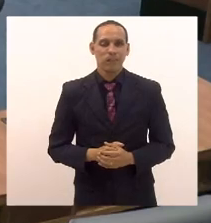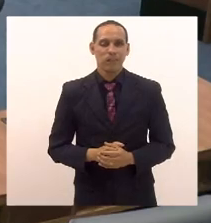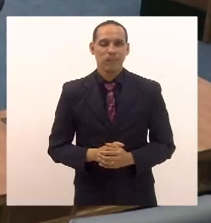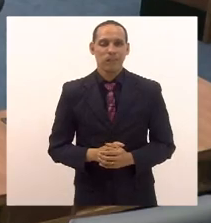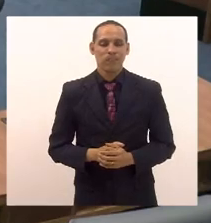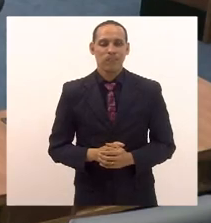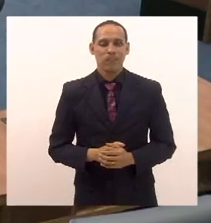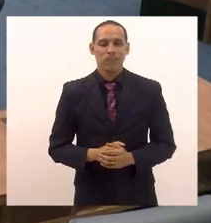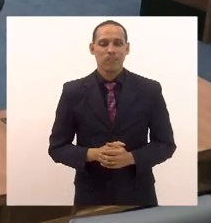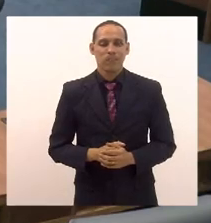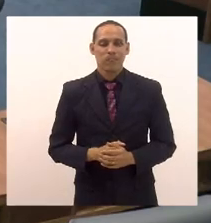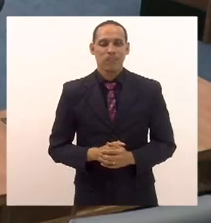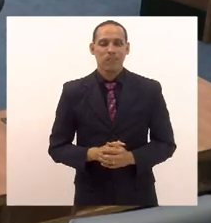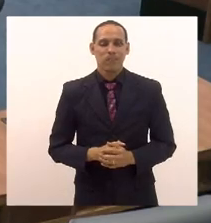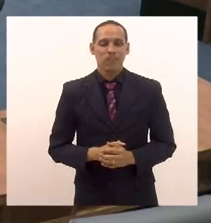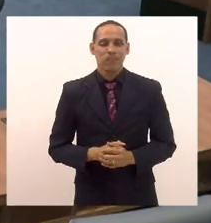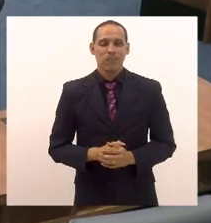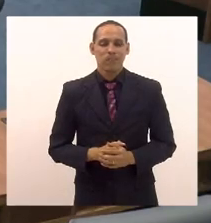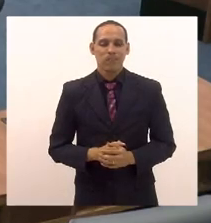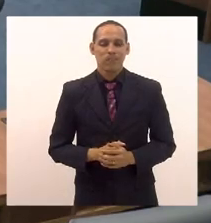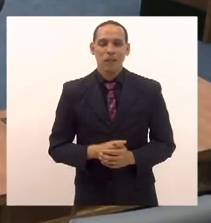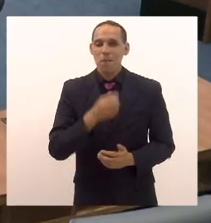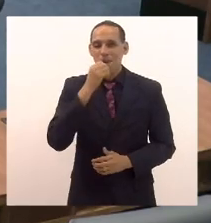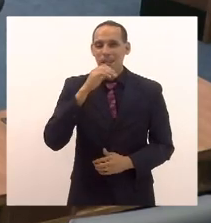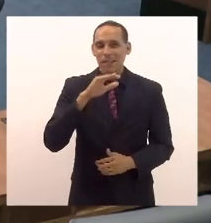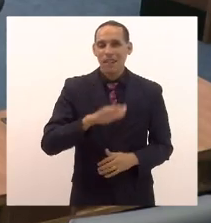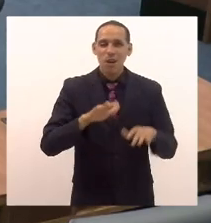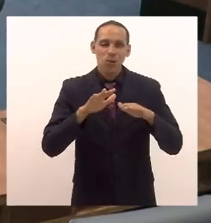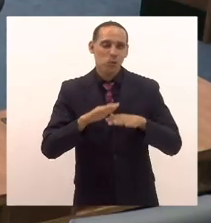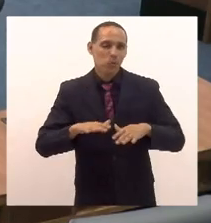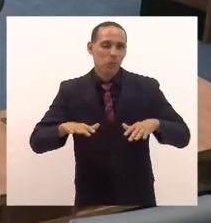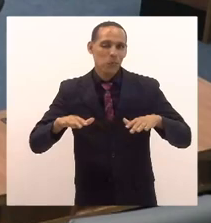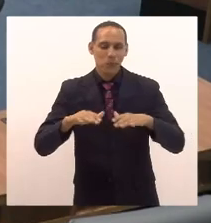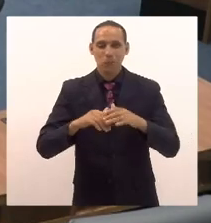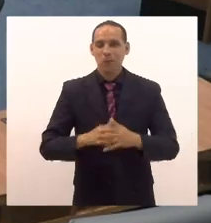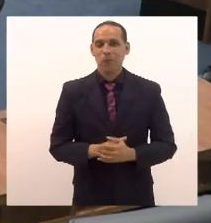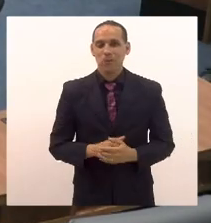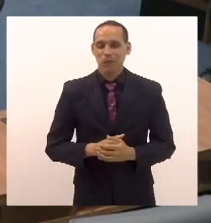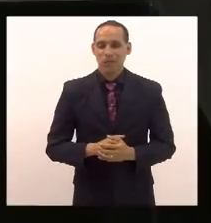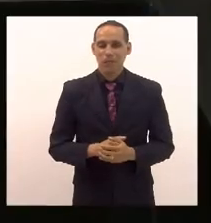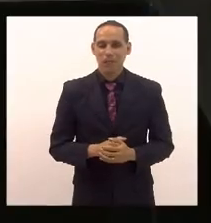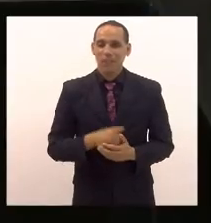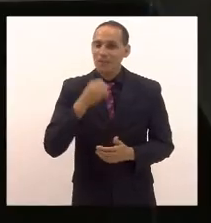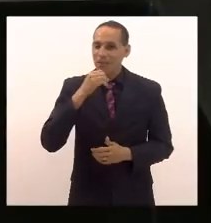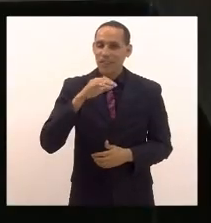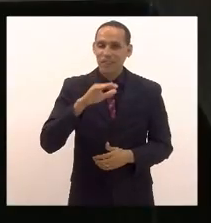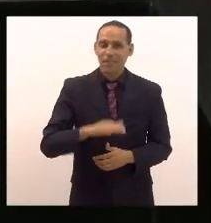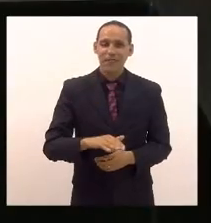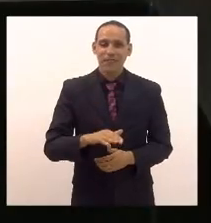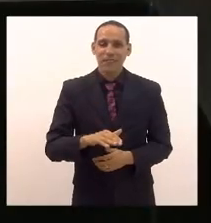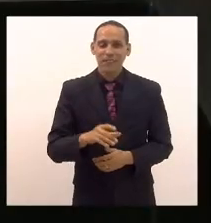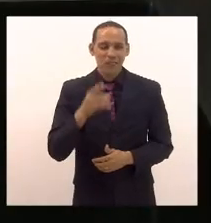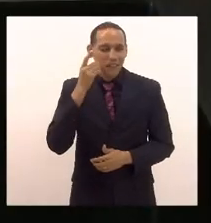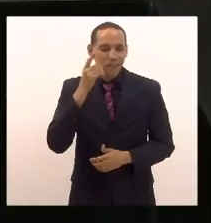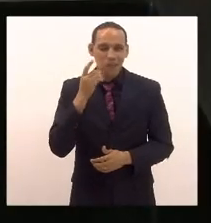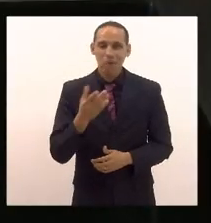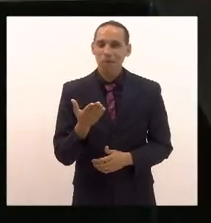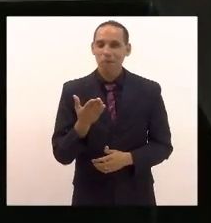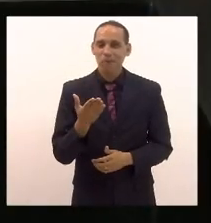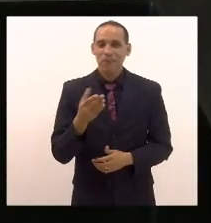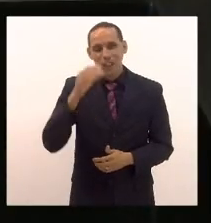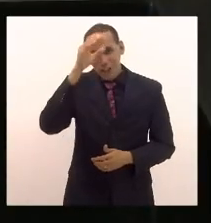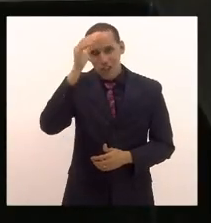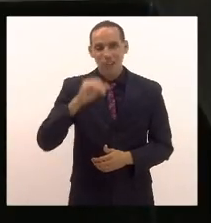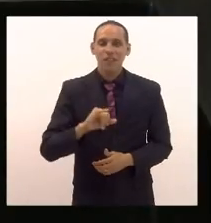é uma boa tarde a todos EA todas uma boa tarde Nobre deputada